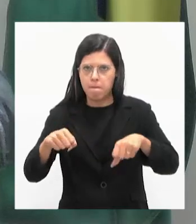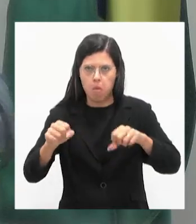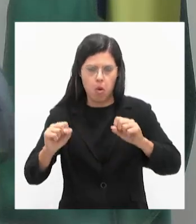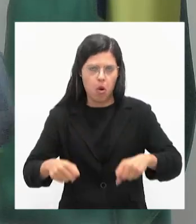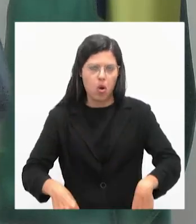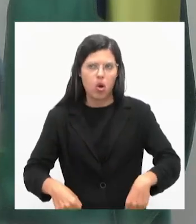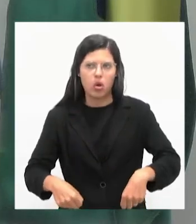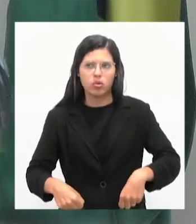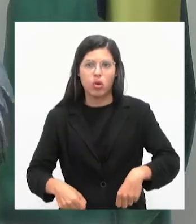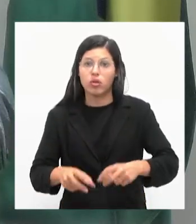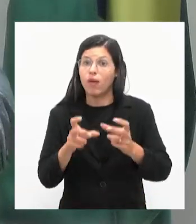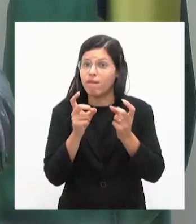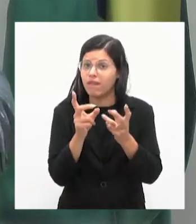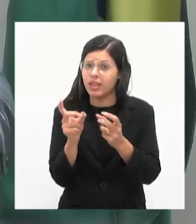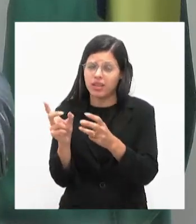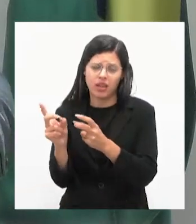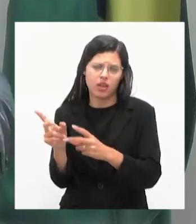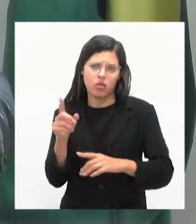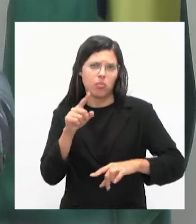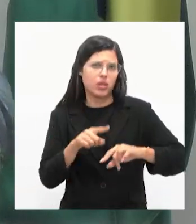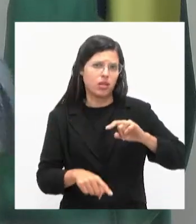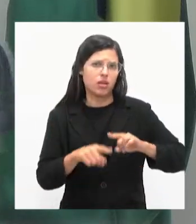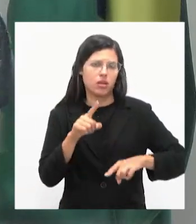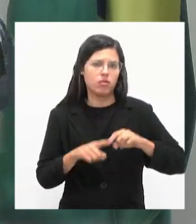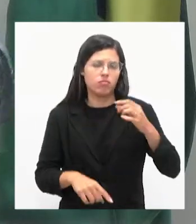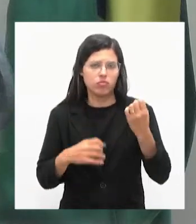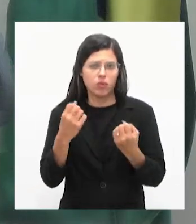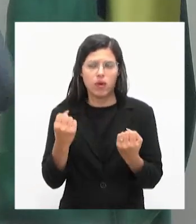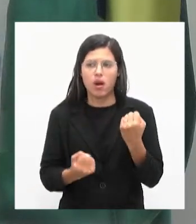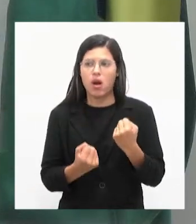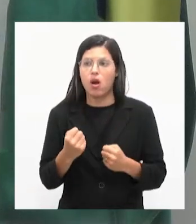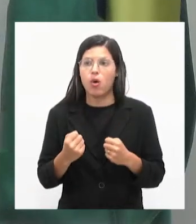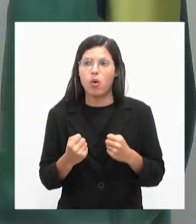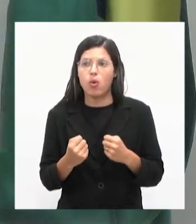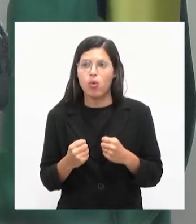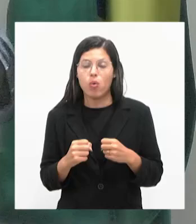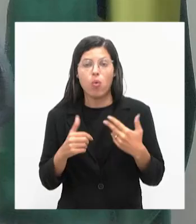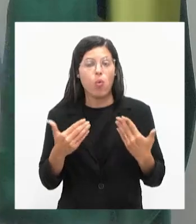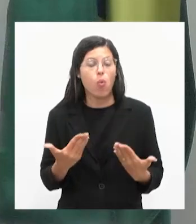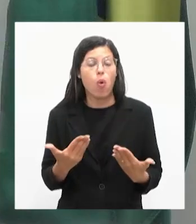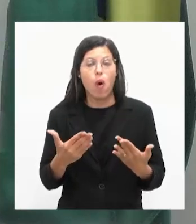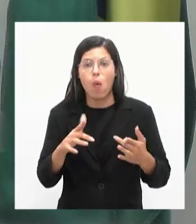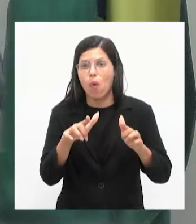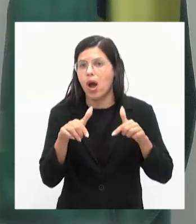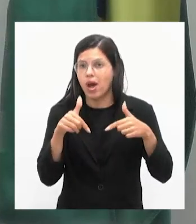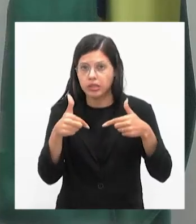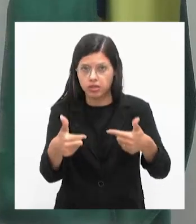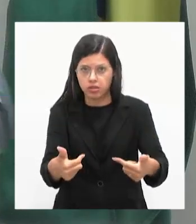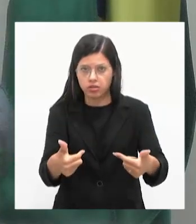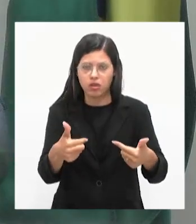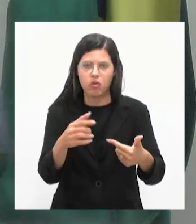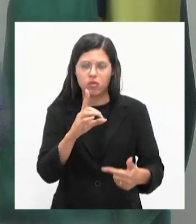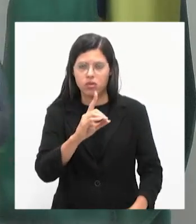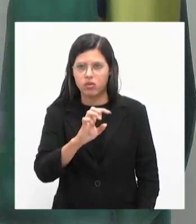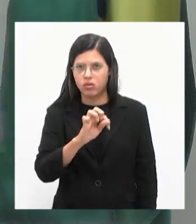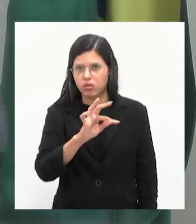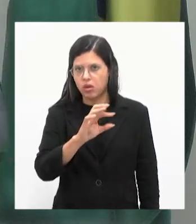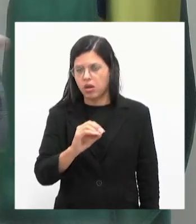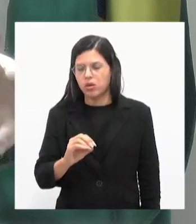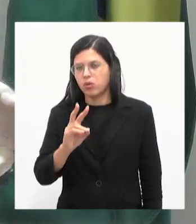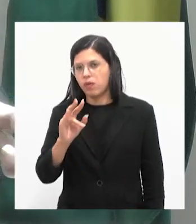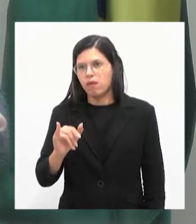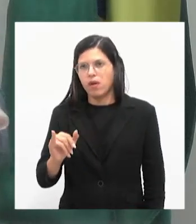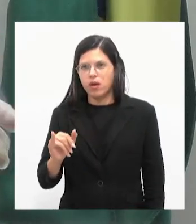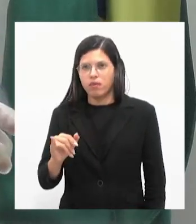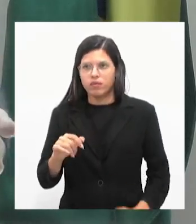desmanche, estão vendendo as peças dos veículos. Qual vai ser o destino, quais medidas serão tomadas pelo Detro em relação àquilo, porque o